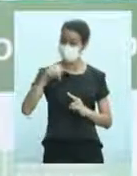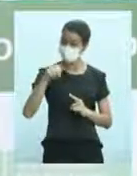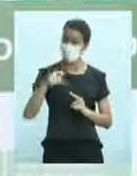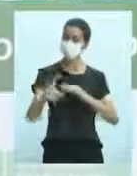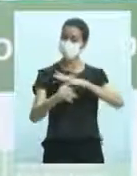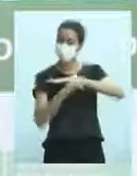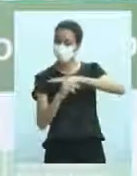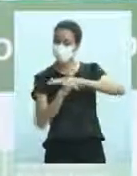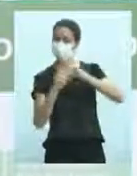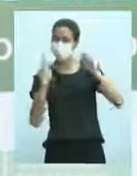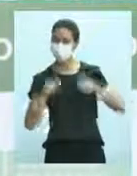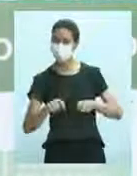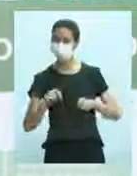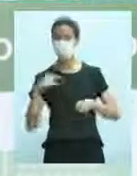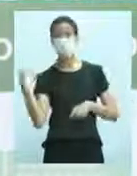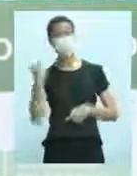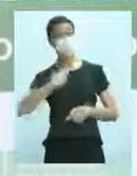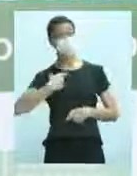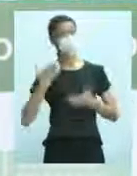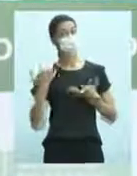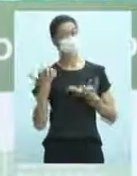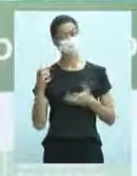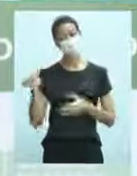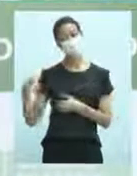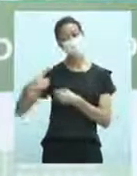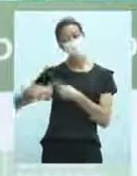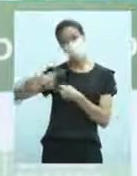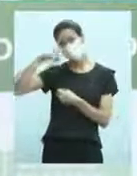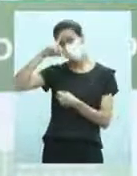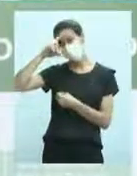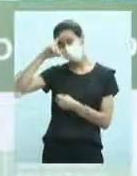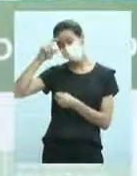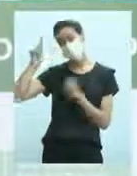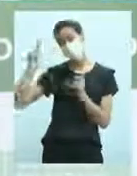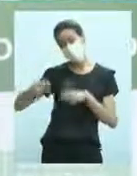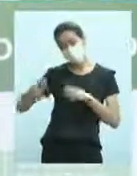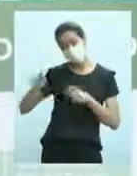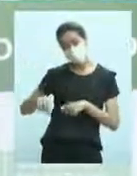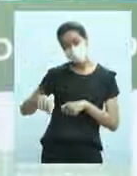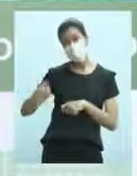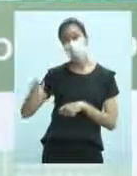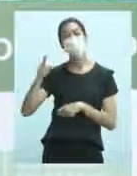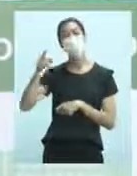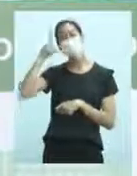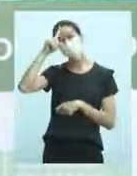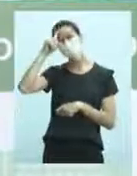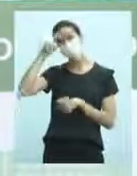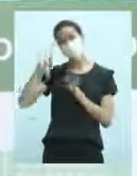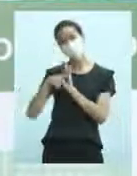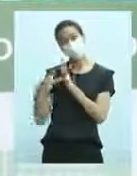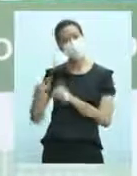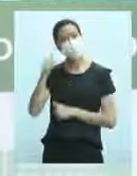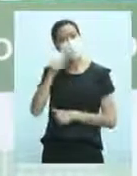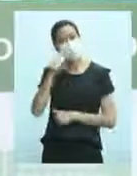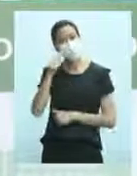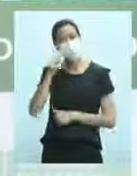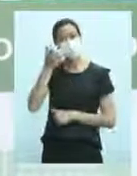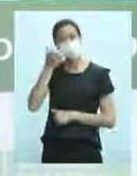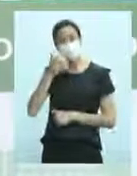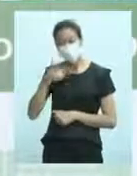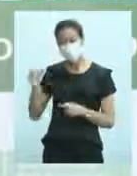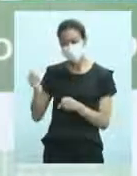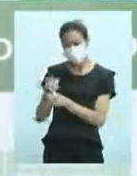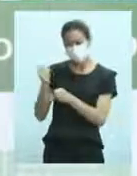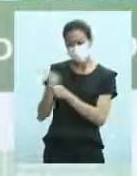em hospital de referência para o atendimento dos dos cargos de con 2019 lá na cidade estamos